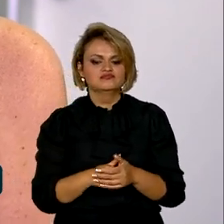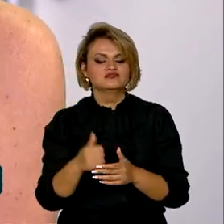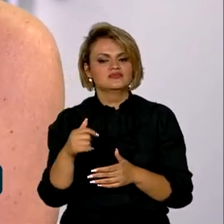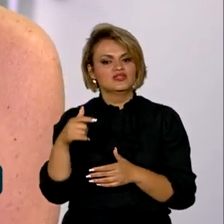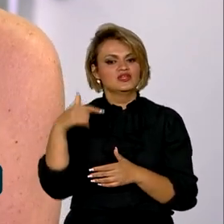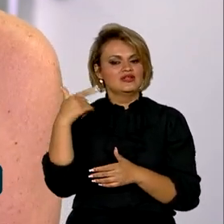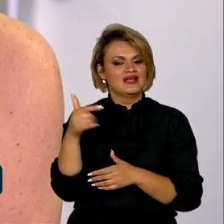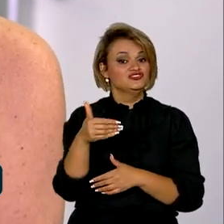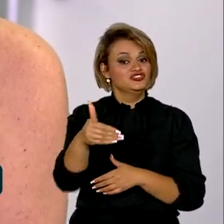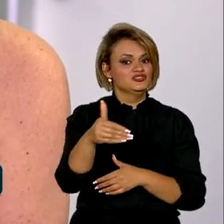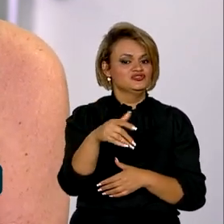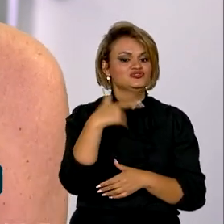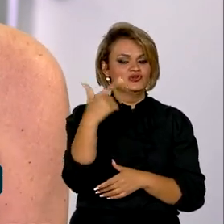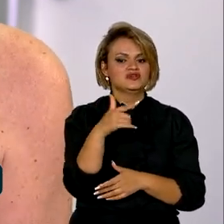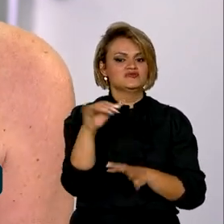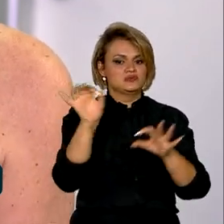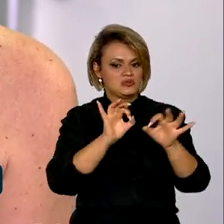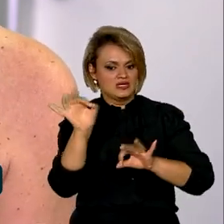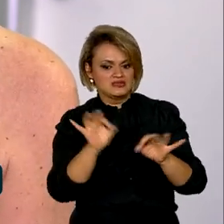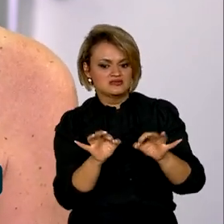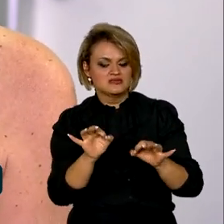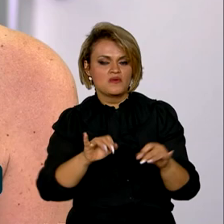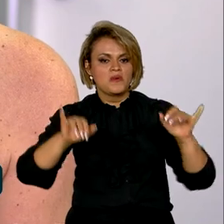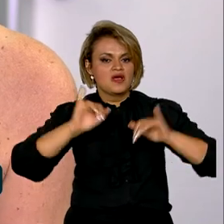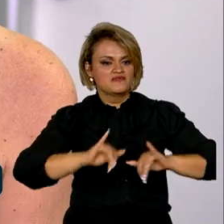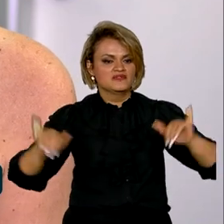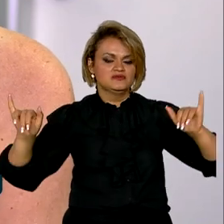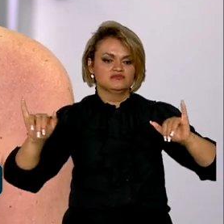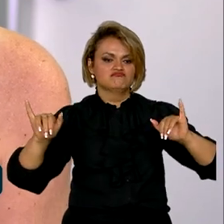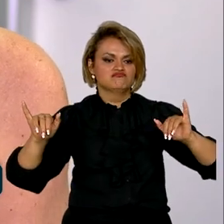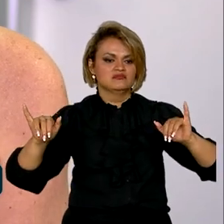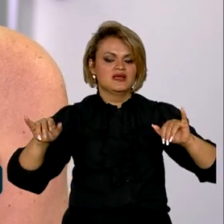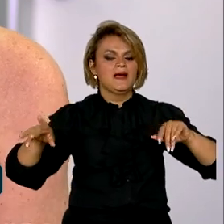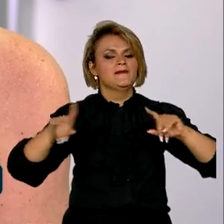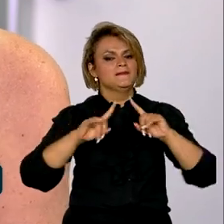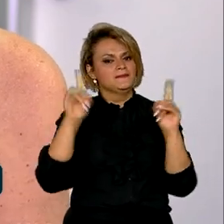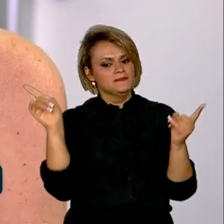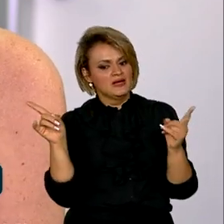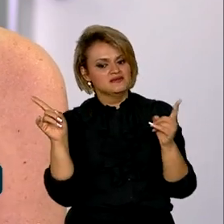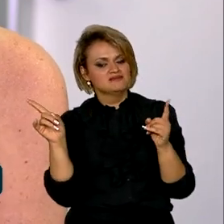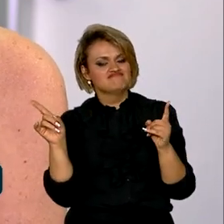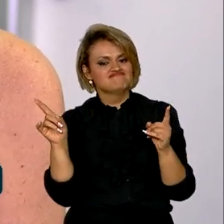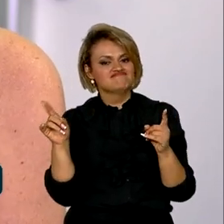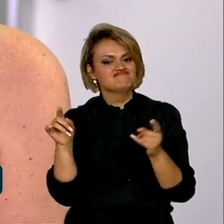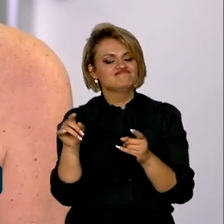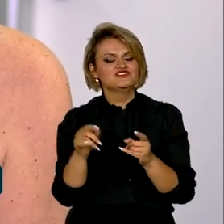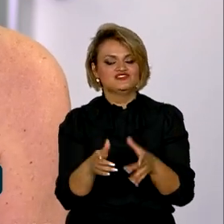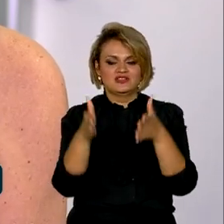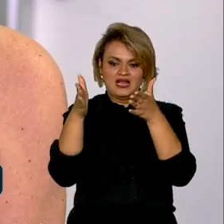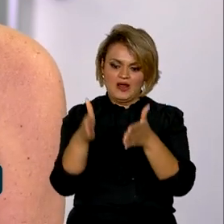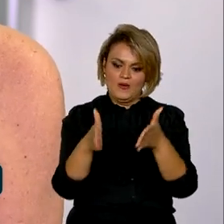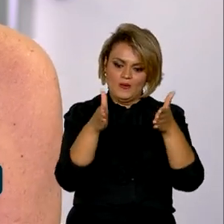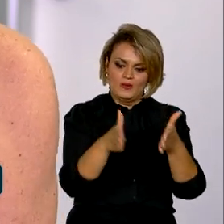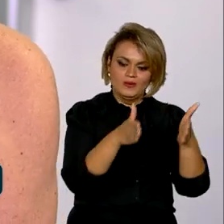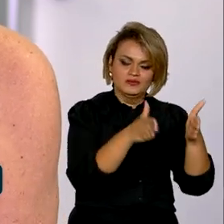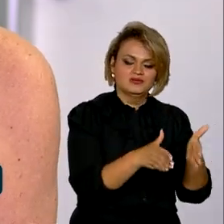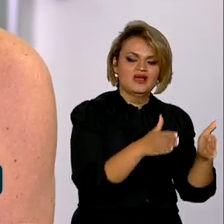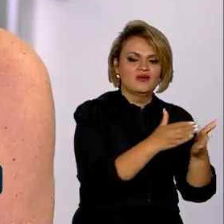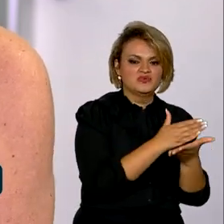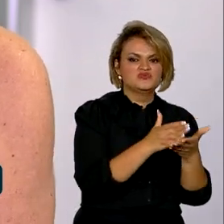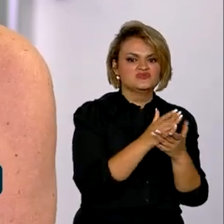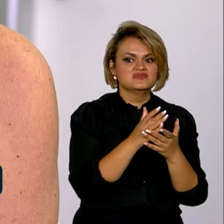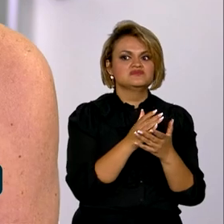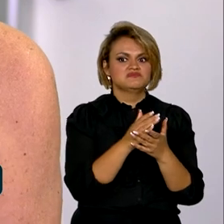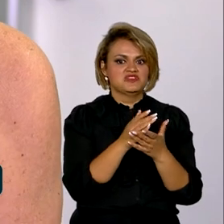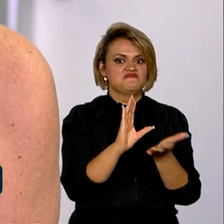gente vai em breve, né, construir aí o lançamento, mas a gente pode dizer que já está na ordem de alguns bilhões